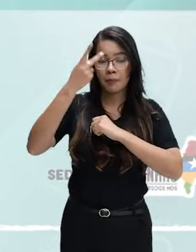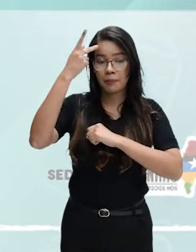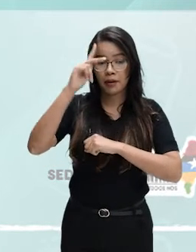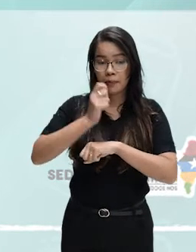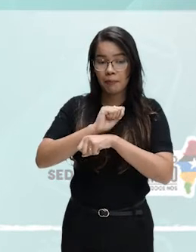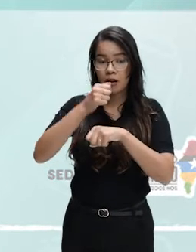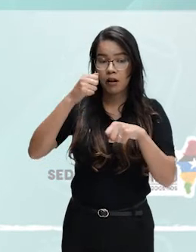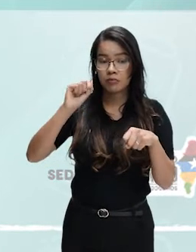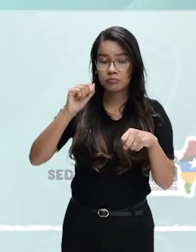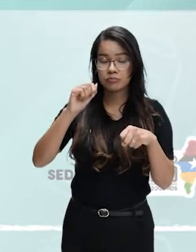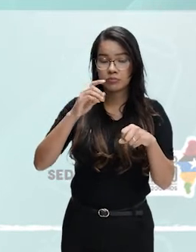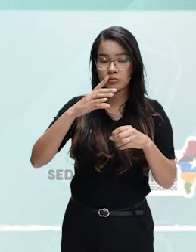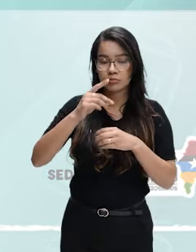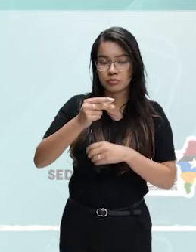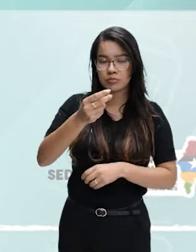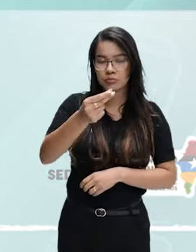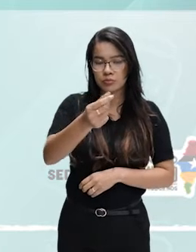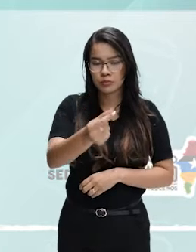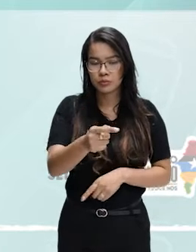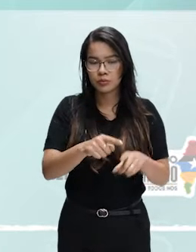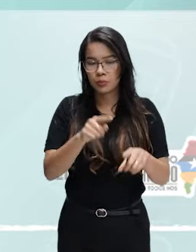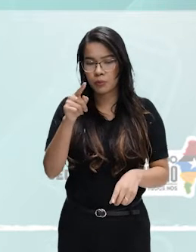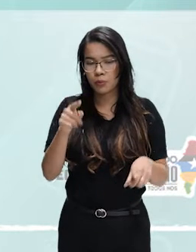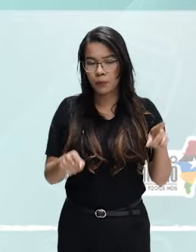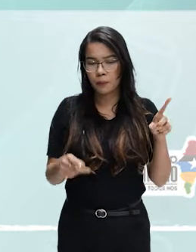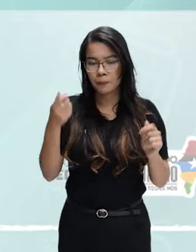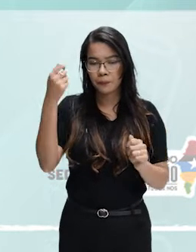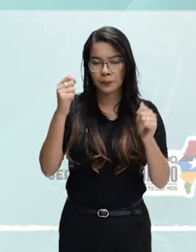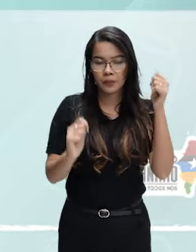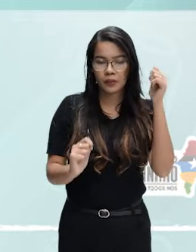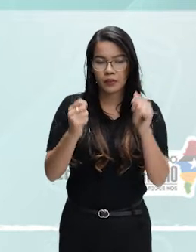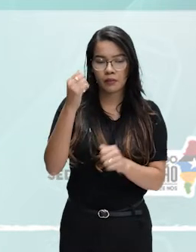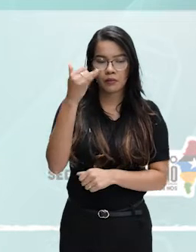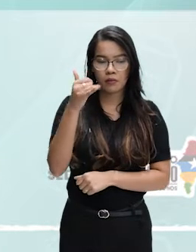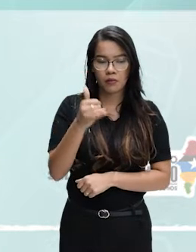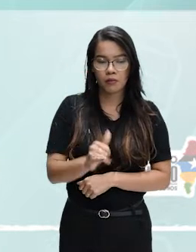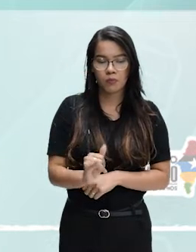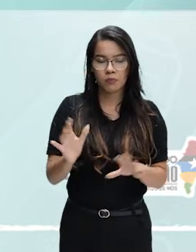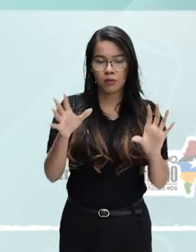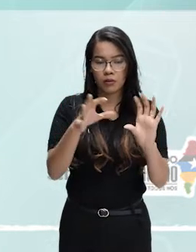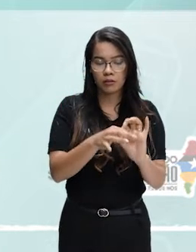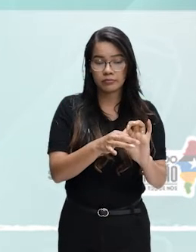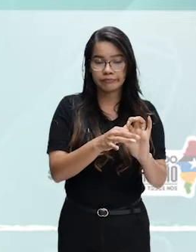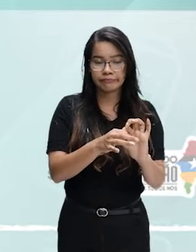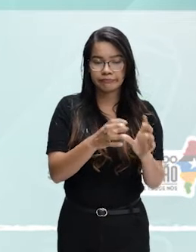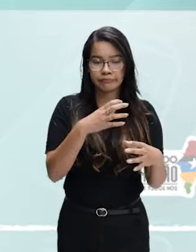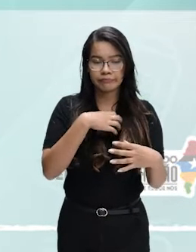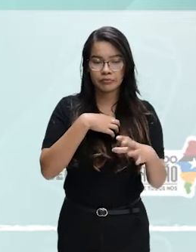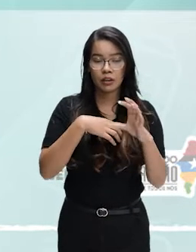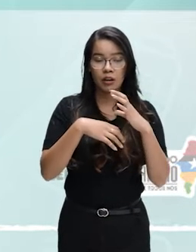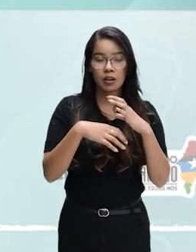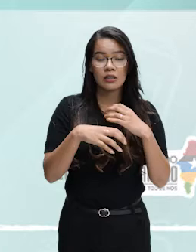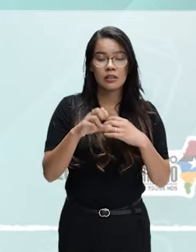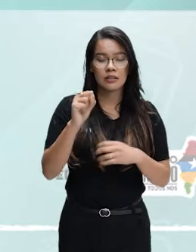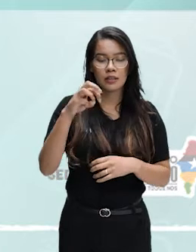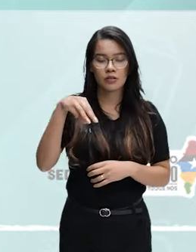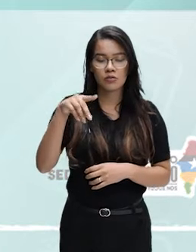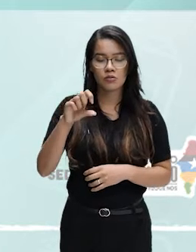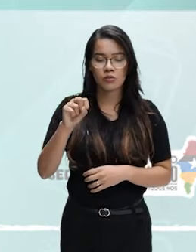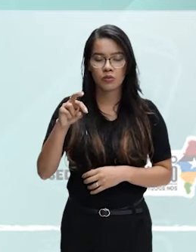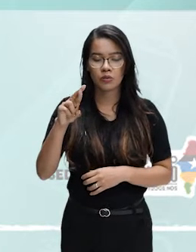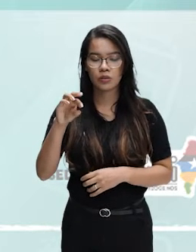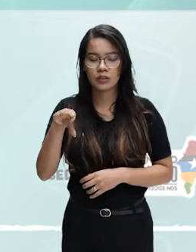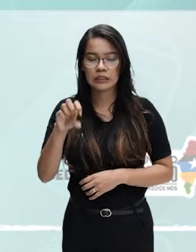de eletrônicos conecta sensores de temperatura a esses equipamentos, os quais